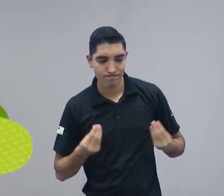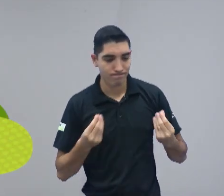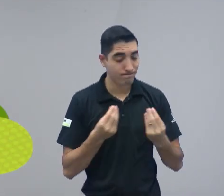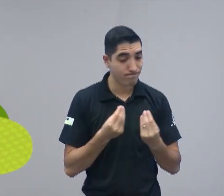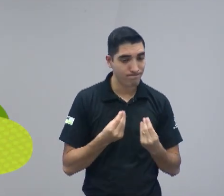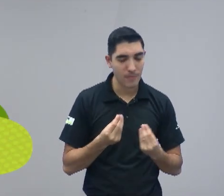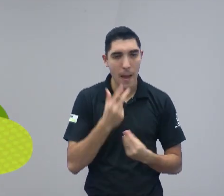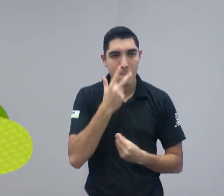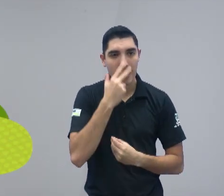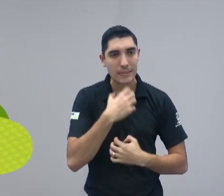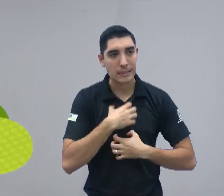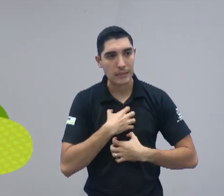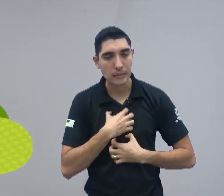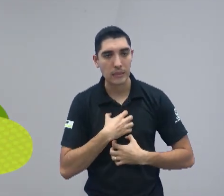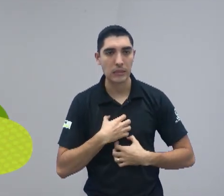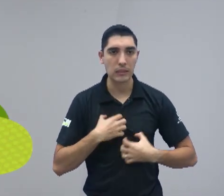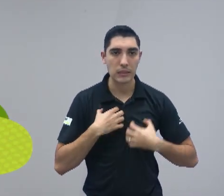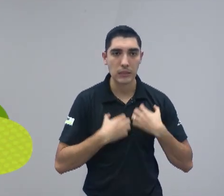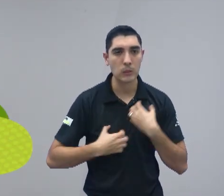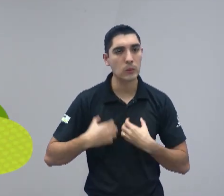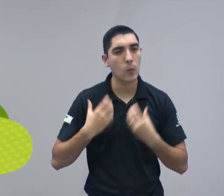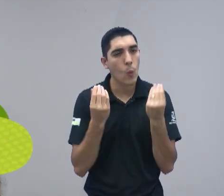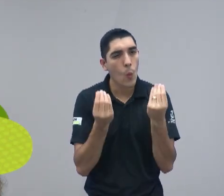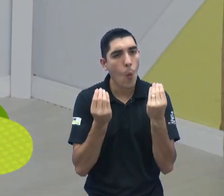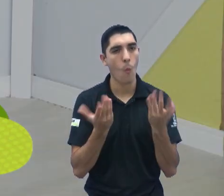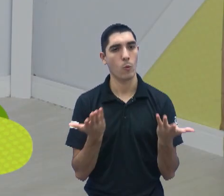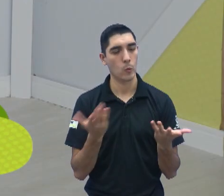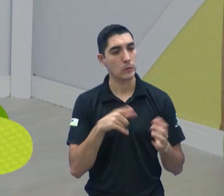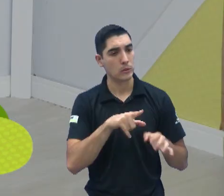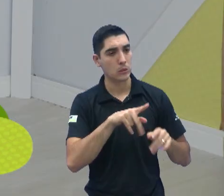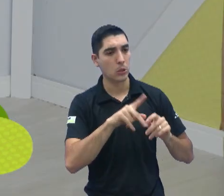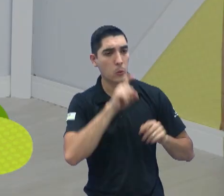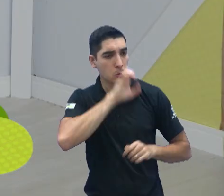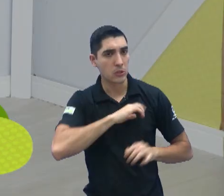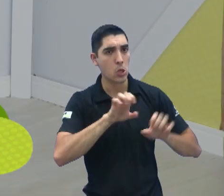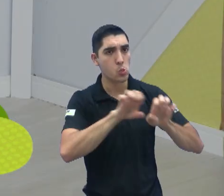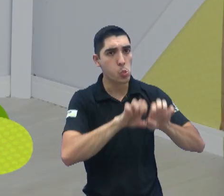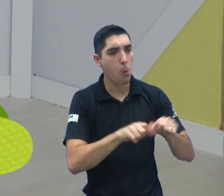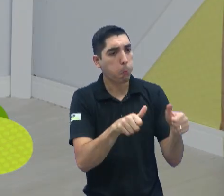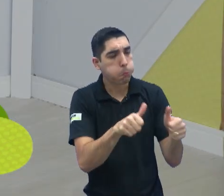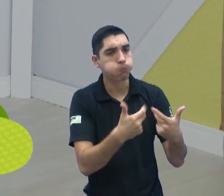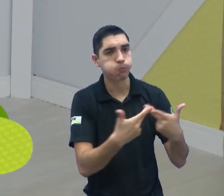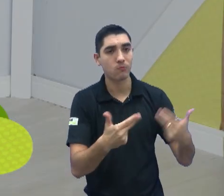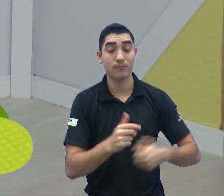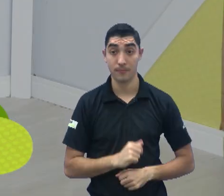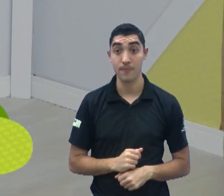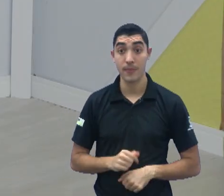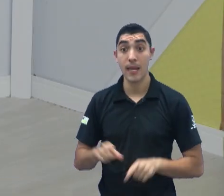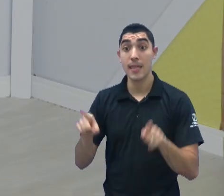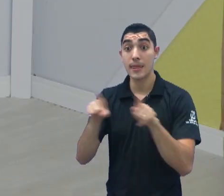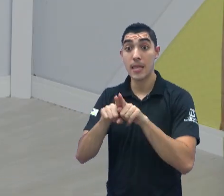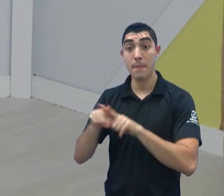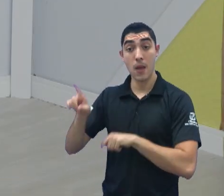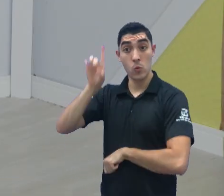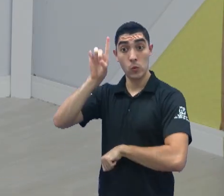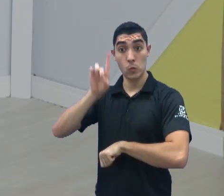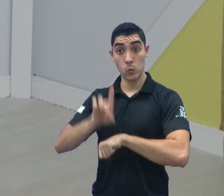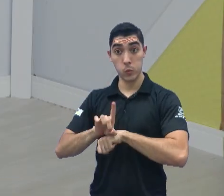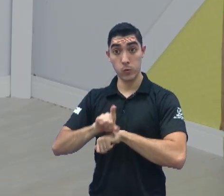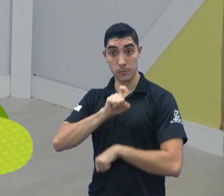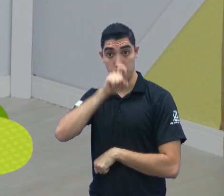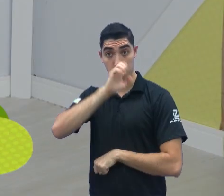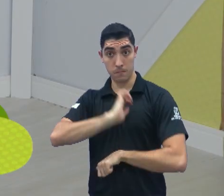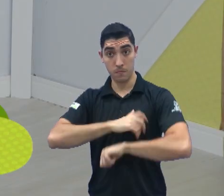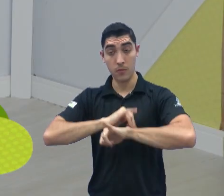potencializou essa dor aí pela frustração que foi gerada, Vieira. E o detalhe é o seguinte, Paulito, olha só, a diretoria da Águia anunciou oficialmente o